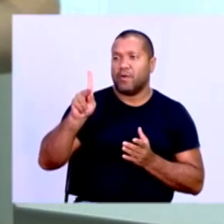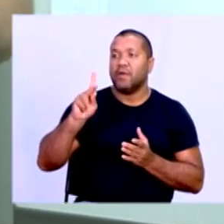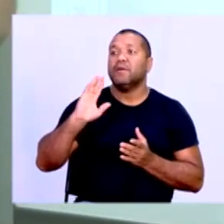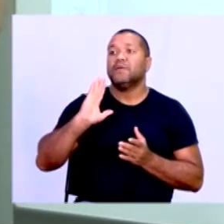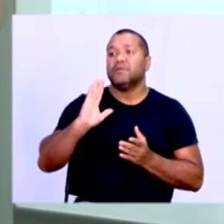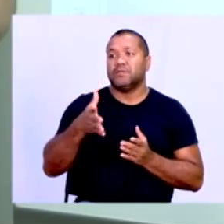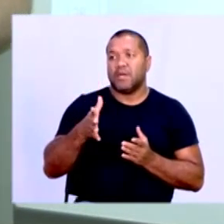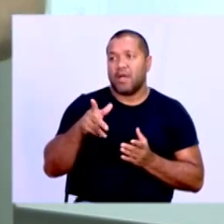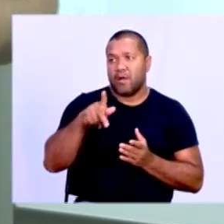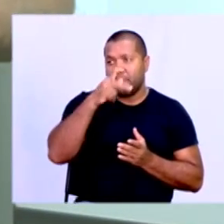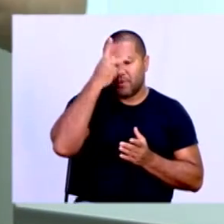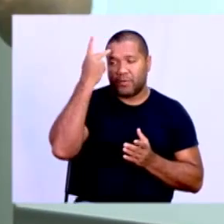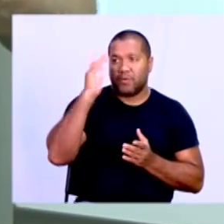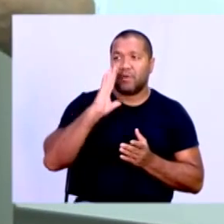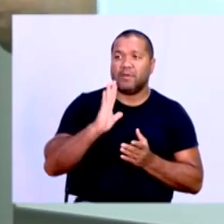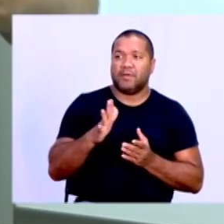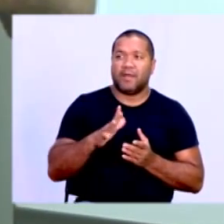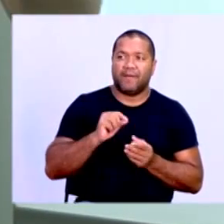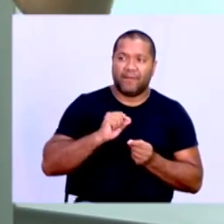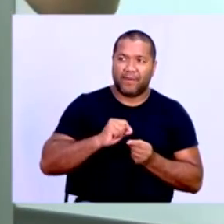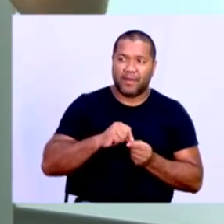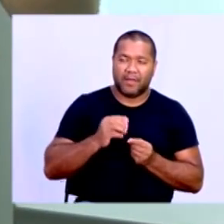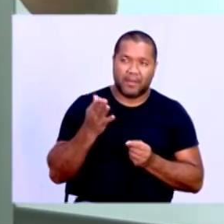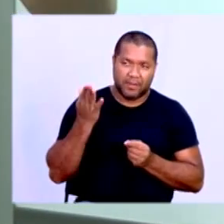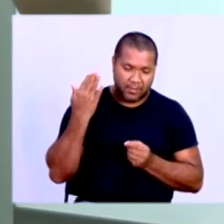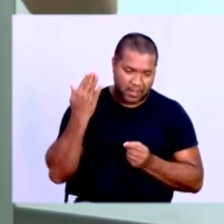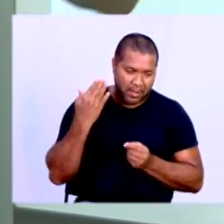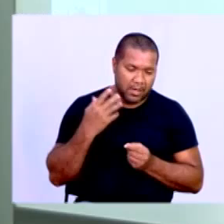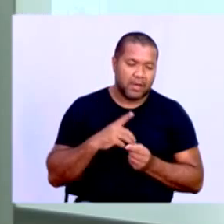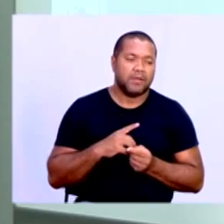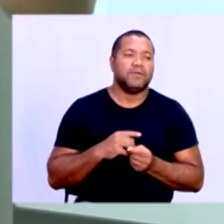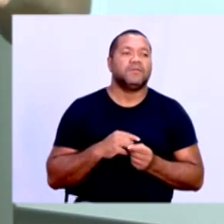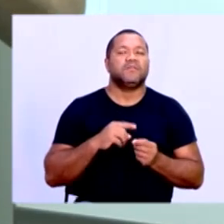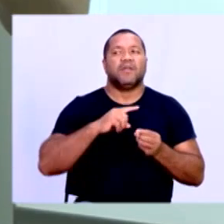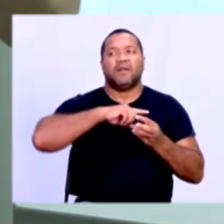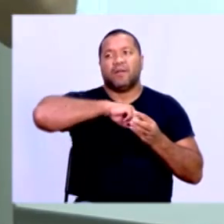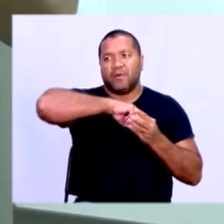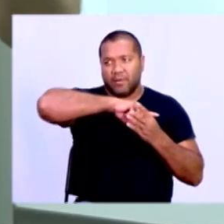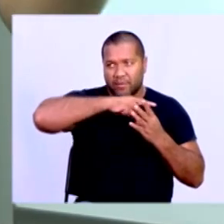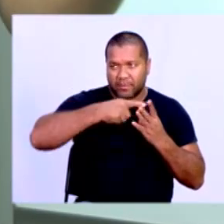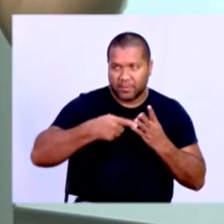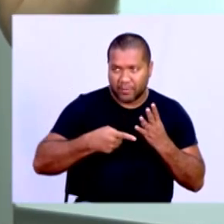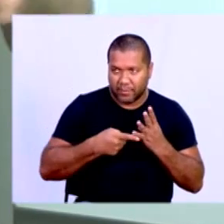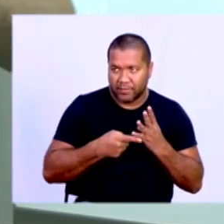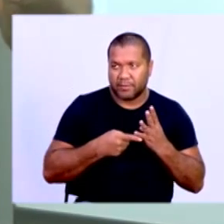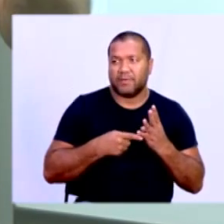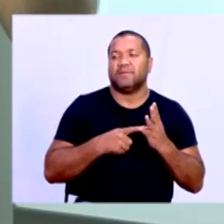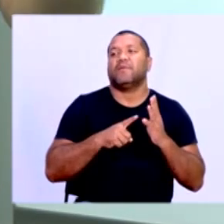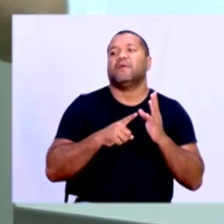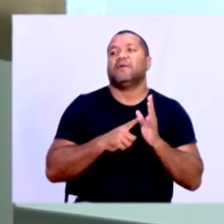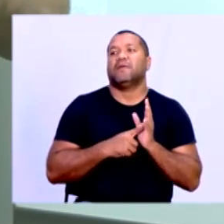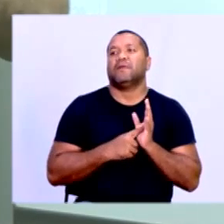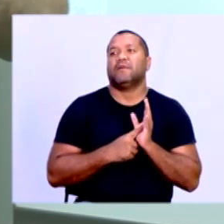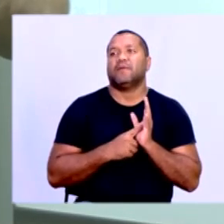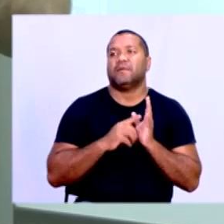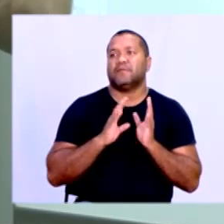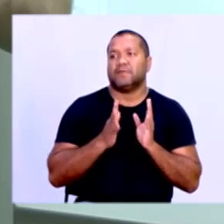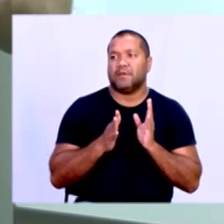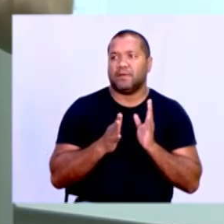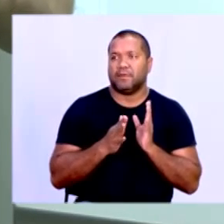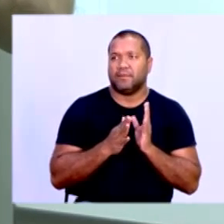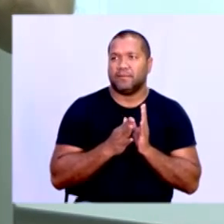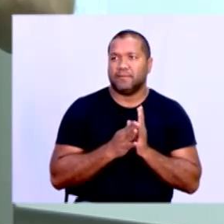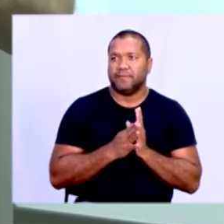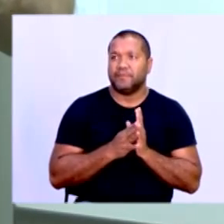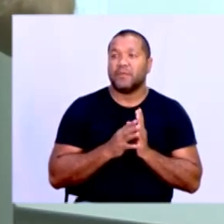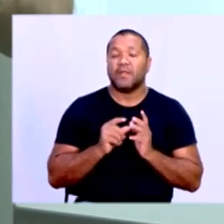já faz aquela atividade, ele já fazia o Model View Control, ele tinha criado esse padrão na aplicação dele e resolveu que